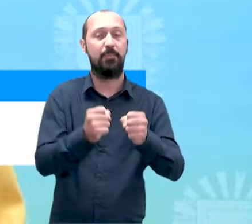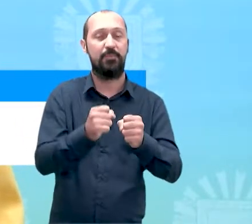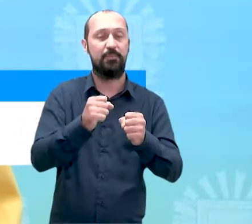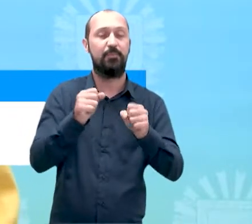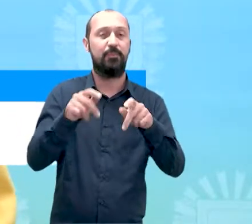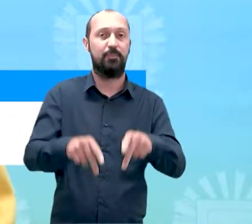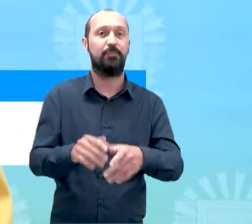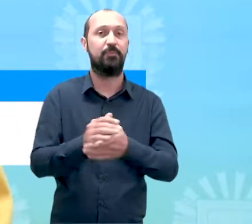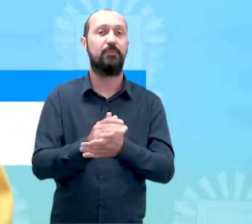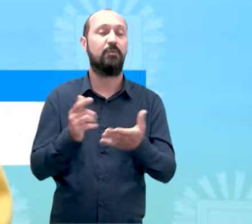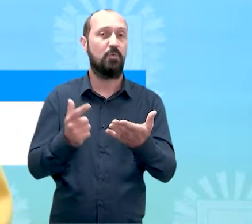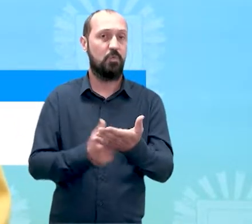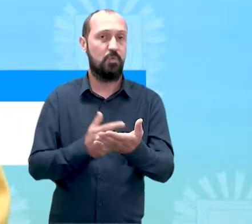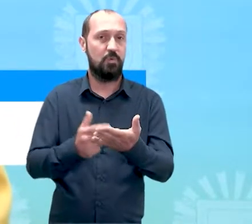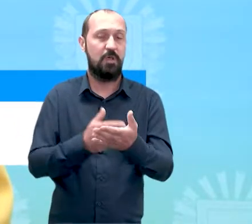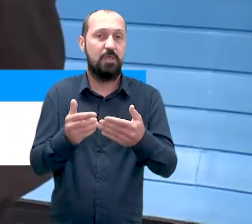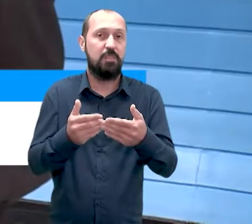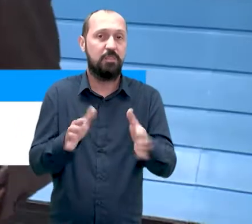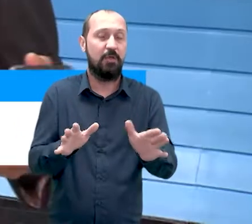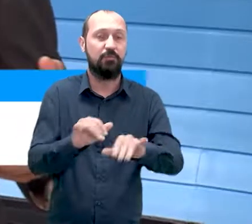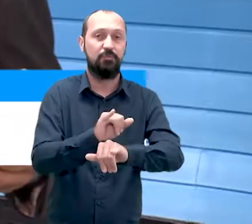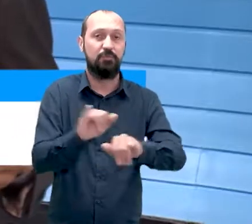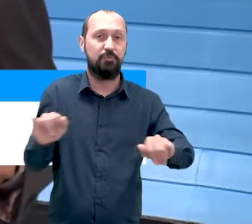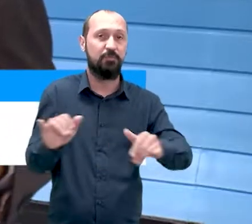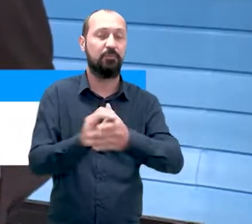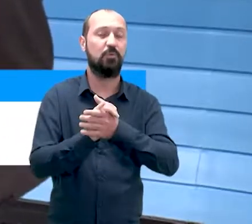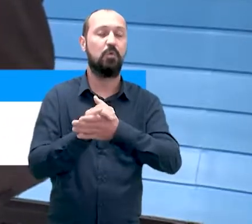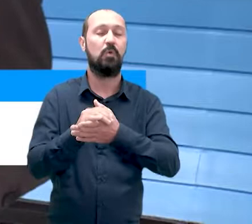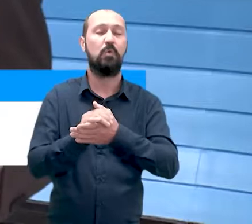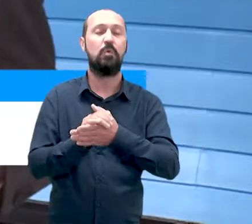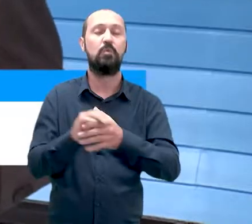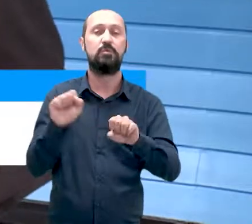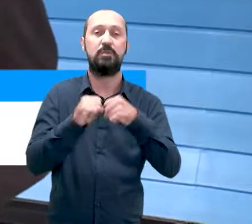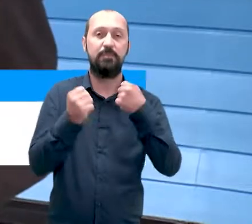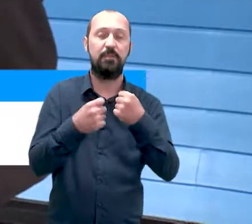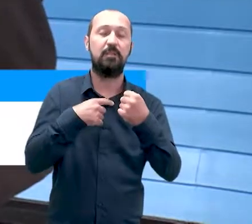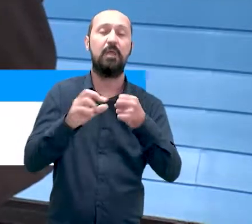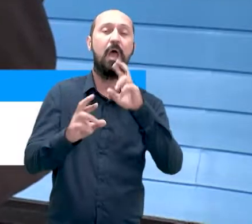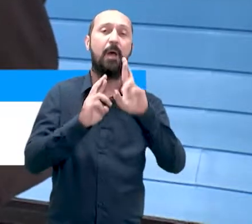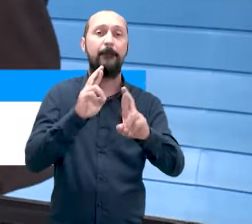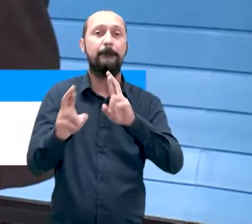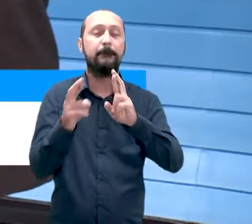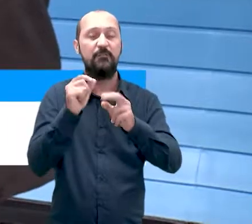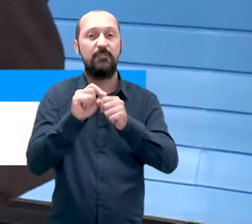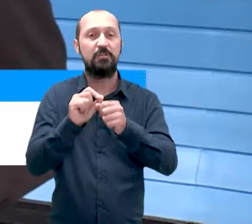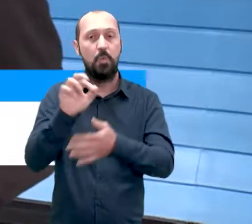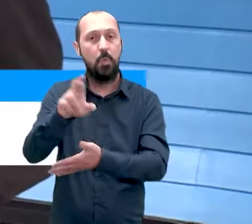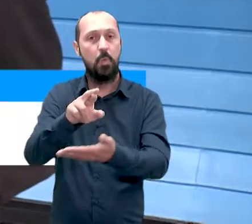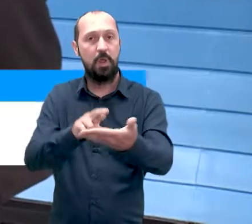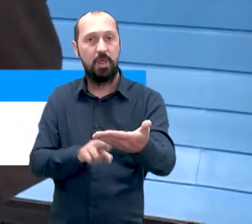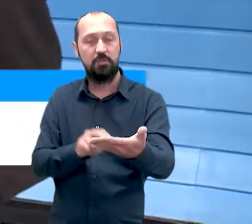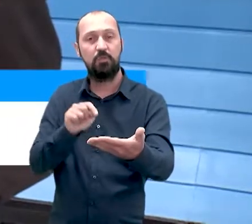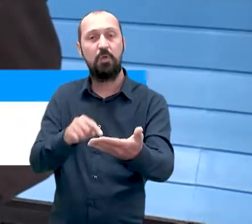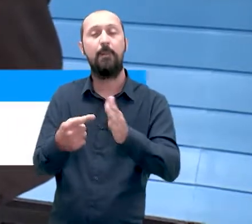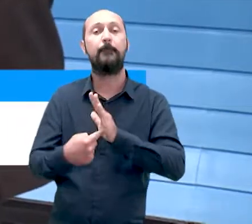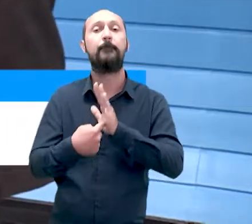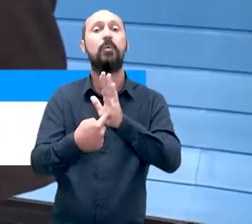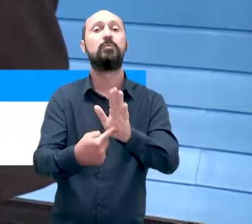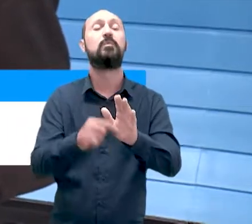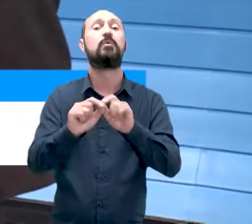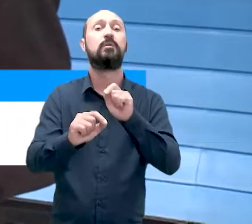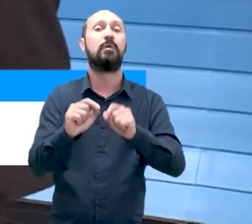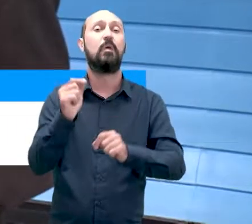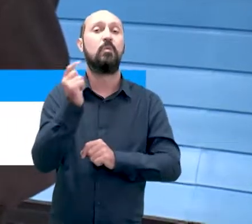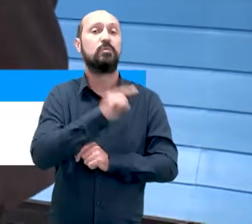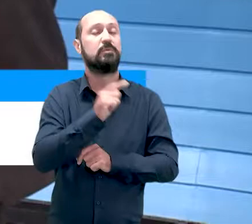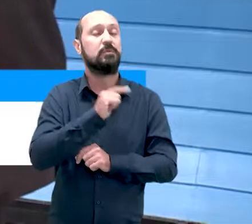utilizam a água e ao poder público. Além do lançamento de um livro divulgado na abertura do evento, o seminário também tem como resultado a elaboração